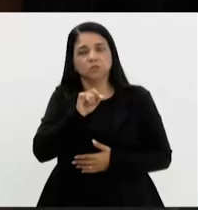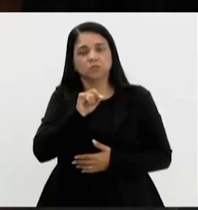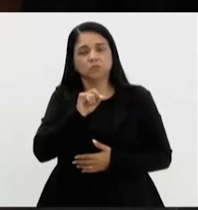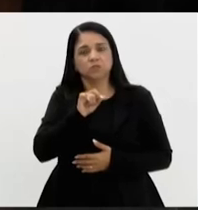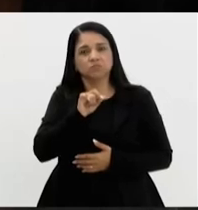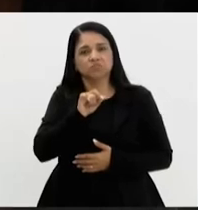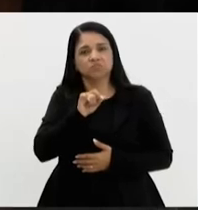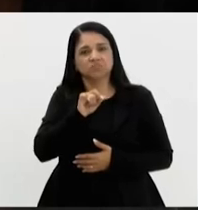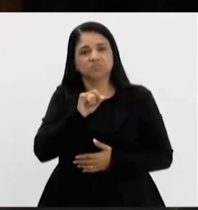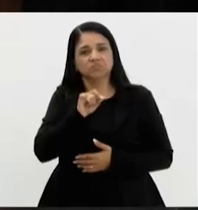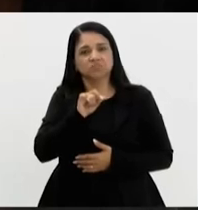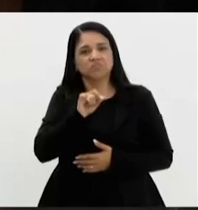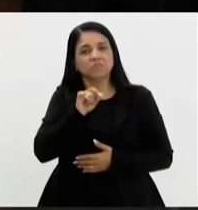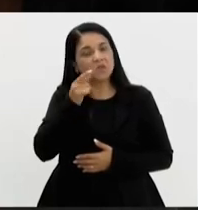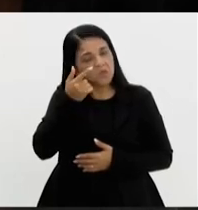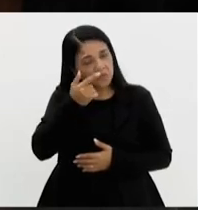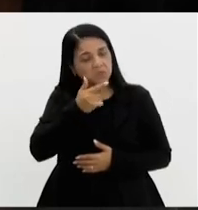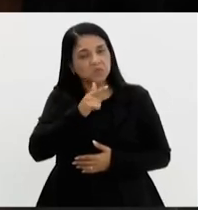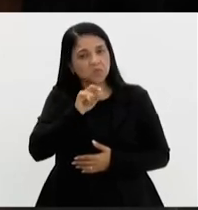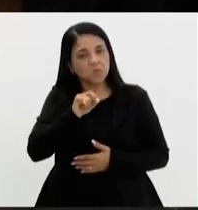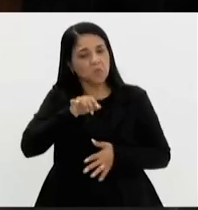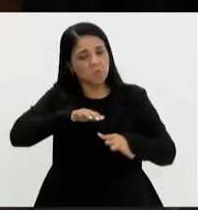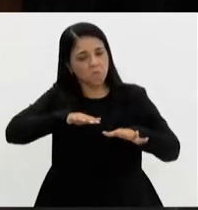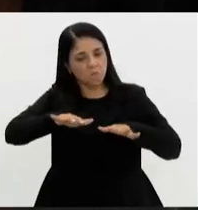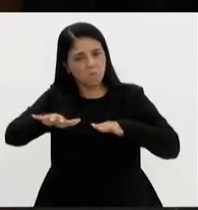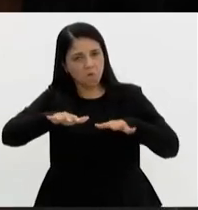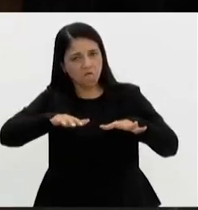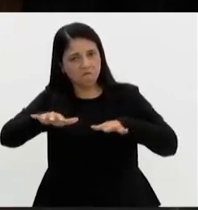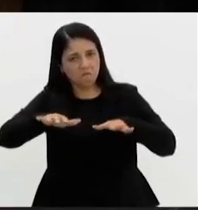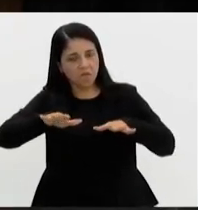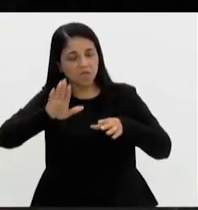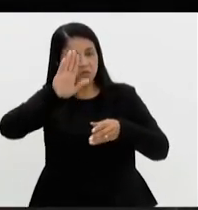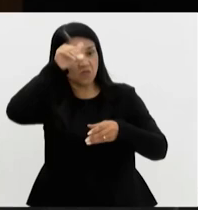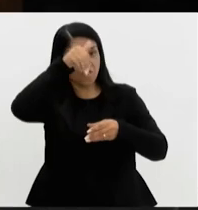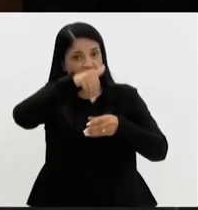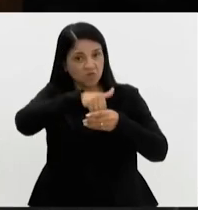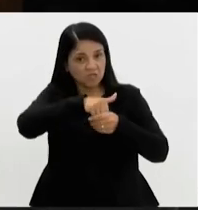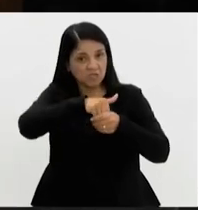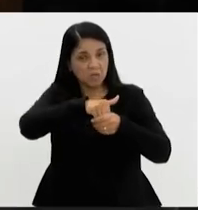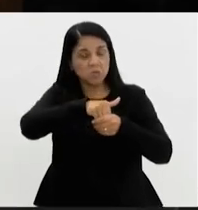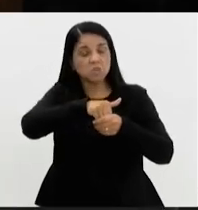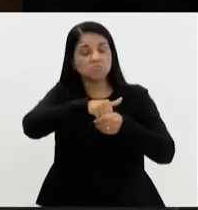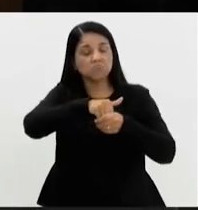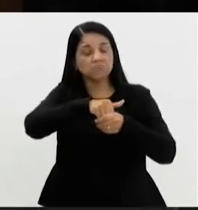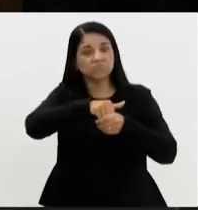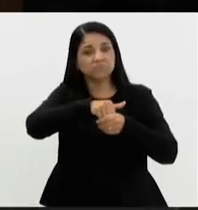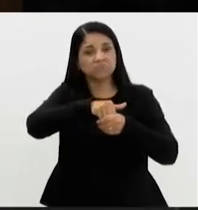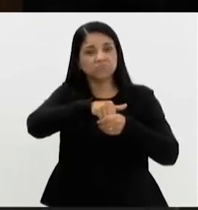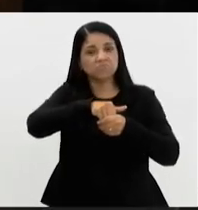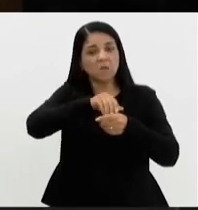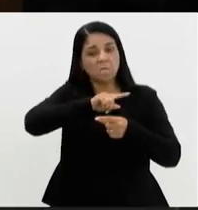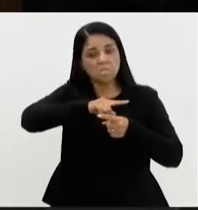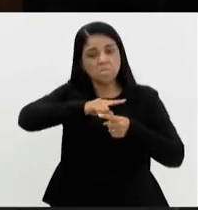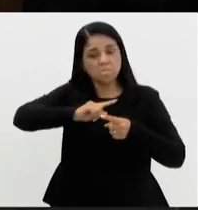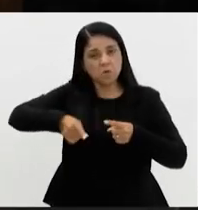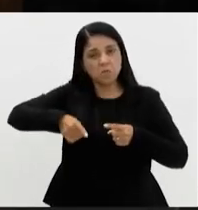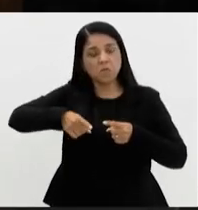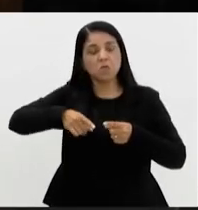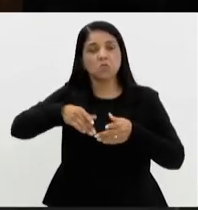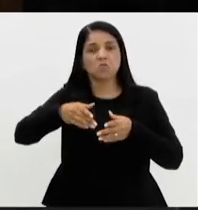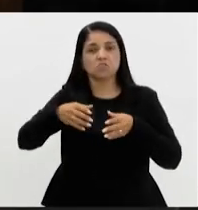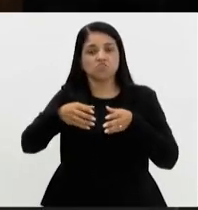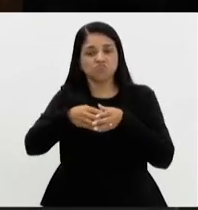Eh parte desse movimento de saída de votação eh paraa saída do bloco